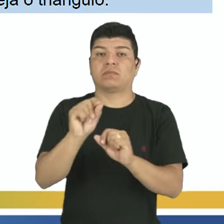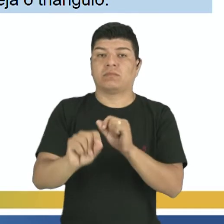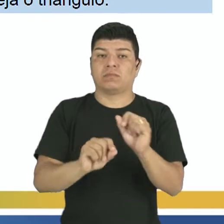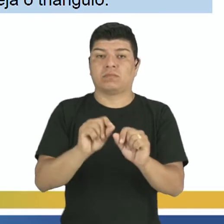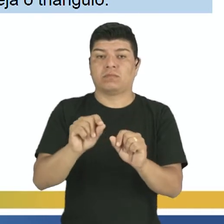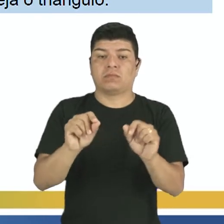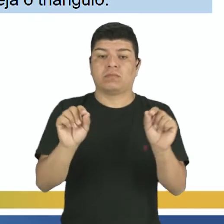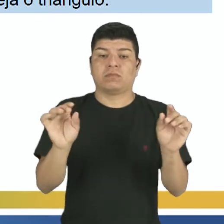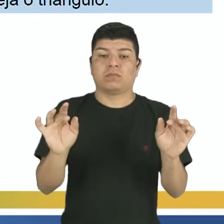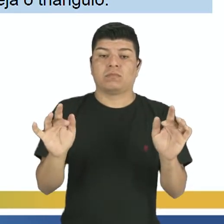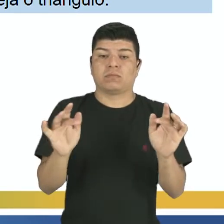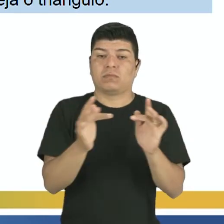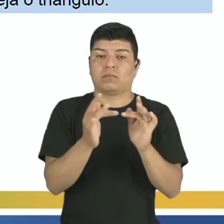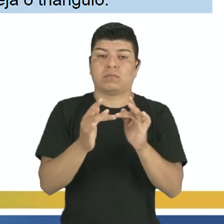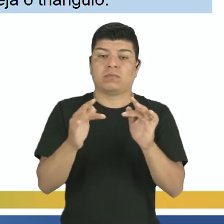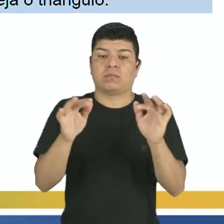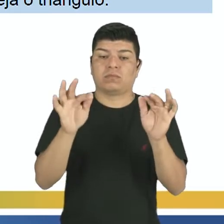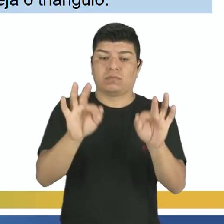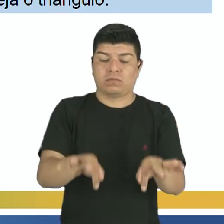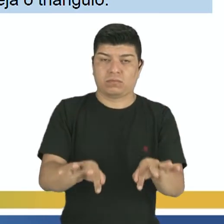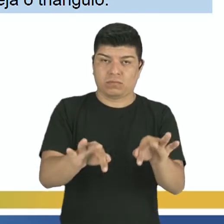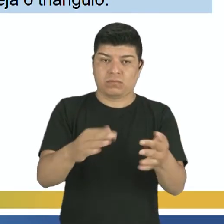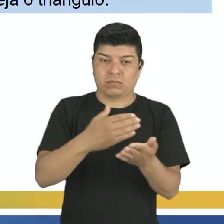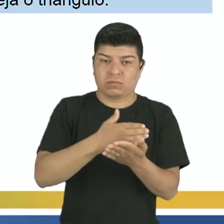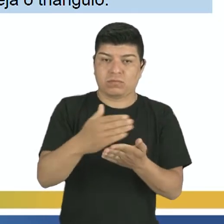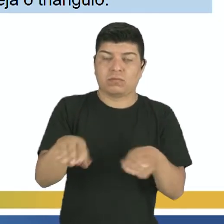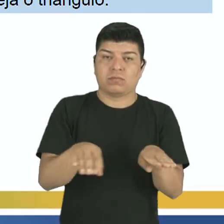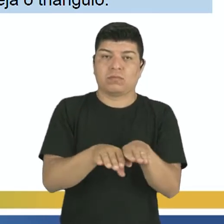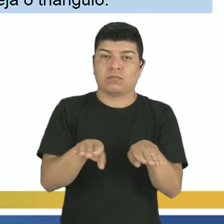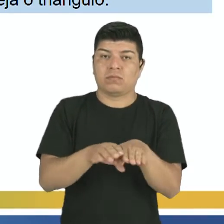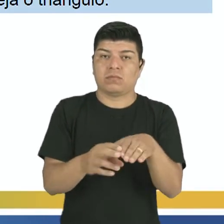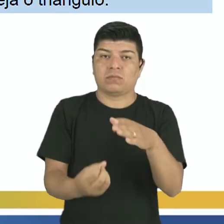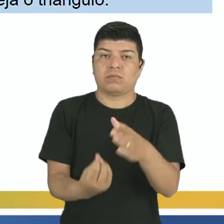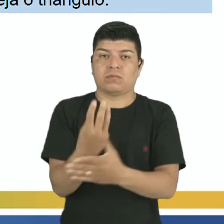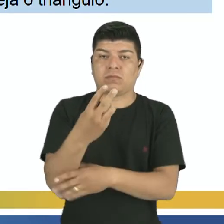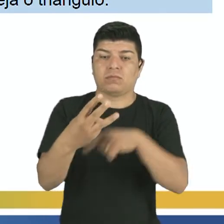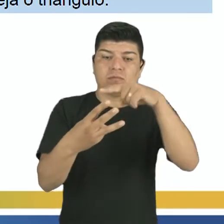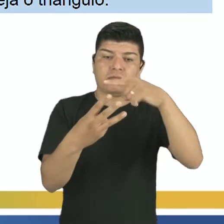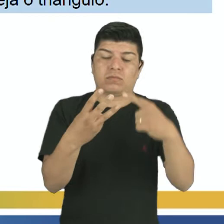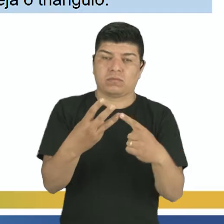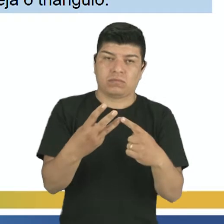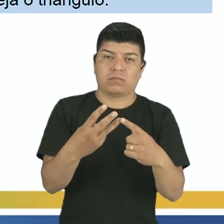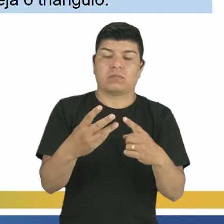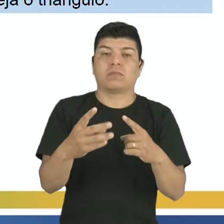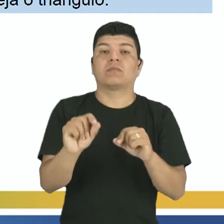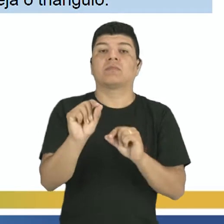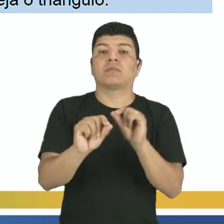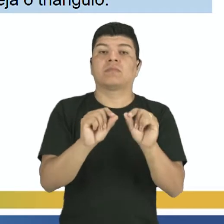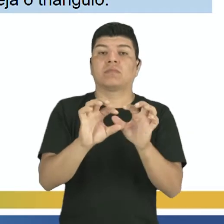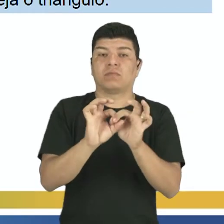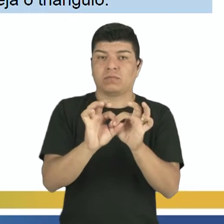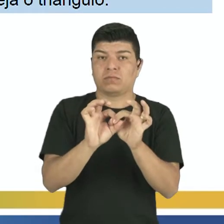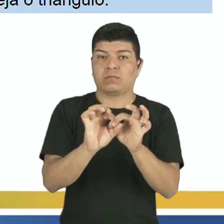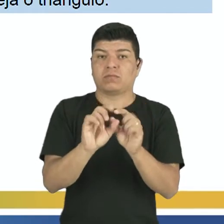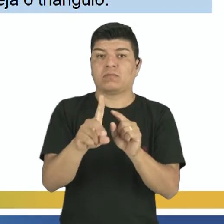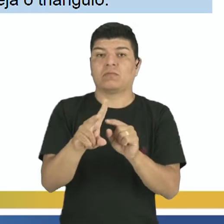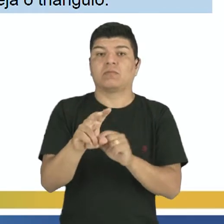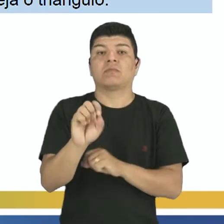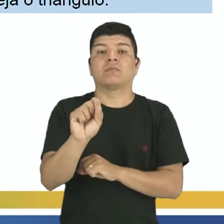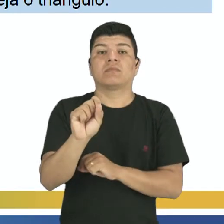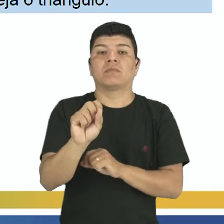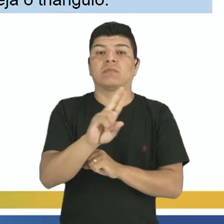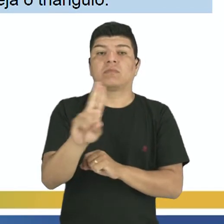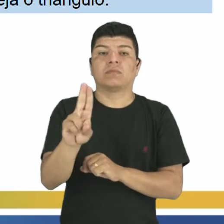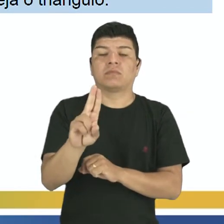suas extremidades, ponto final, ponto inicial, formando assim 3 vértices, né? Os encontros desses segmentos eu chamo